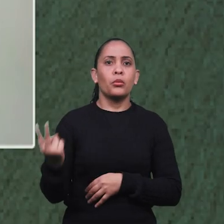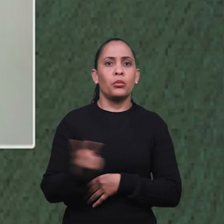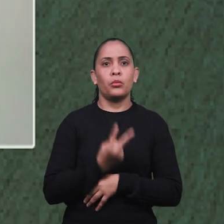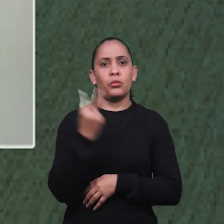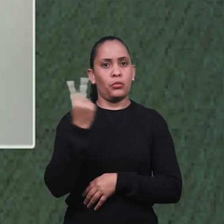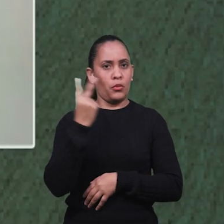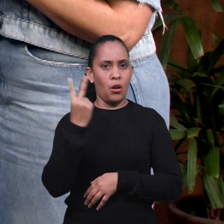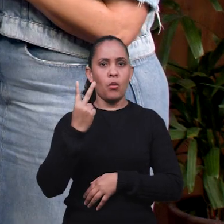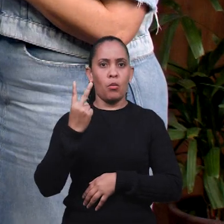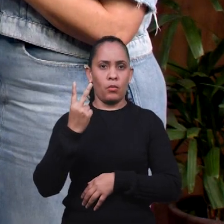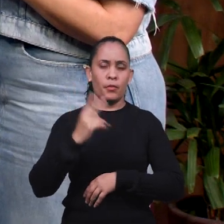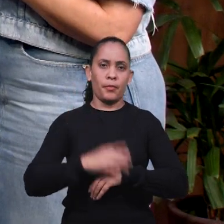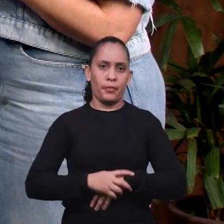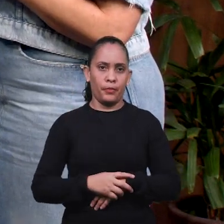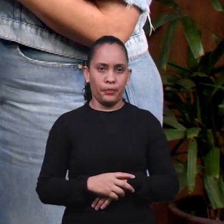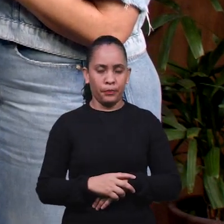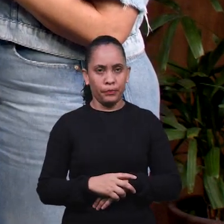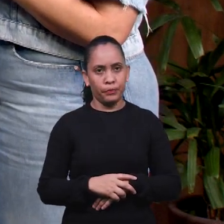do mercado.